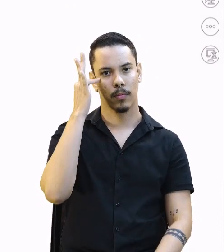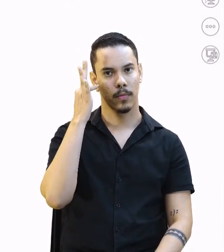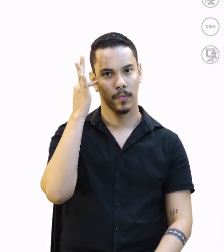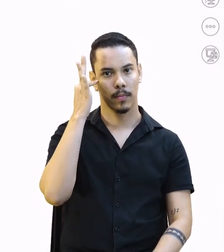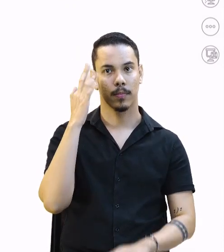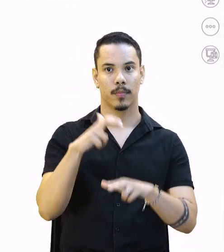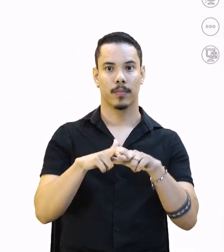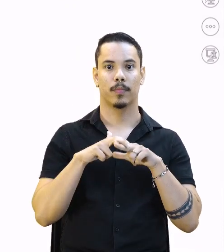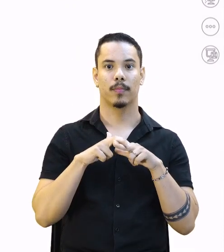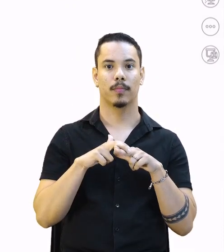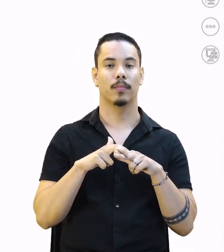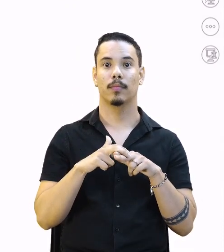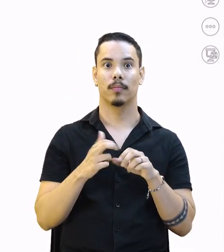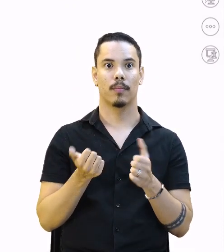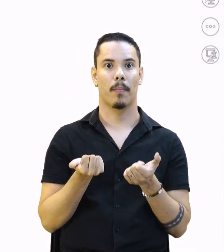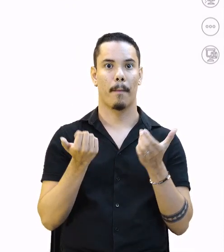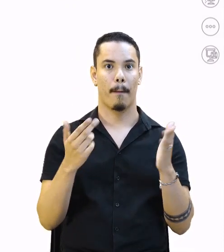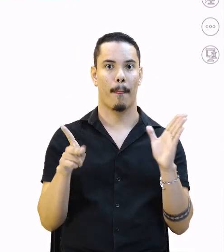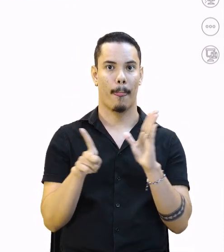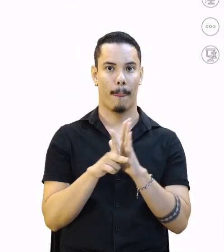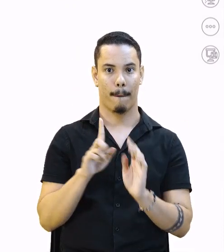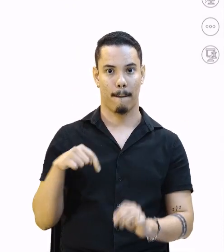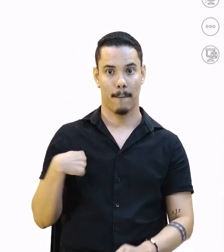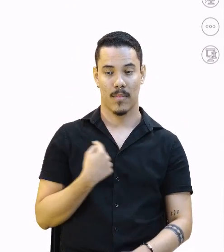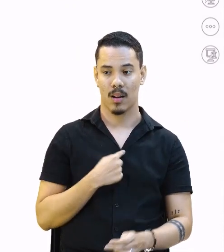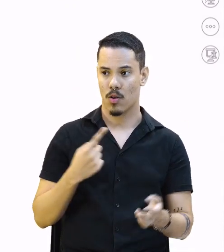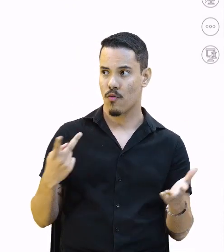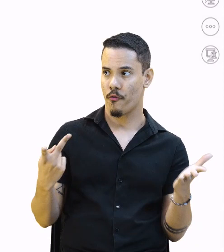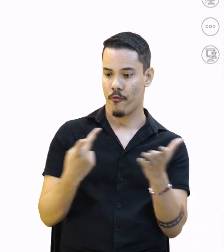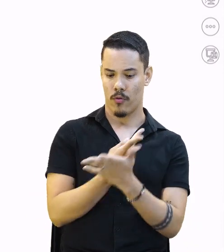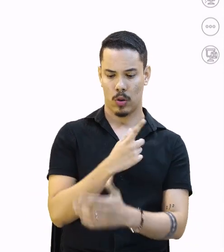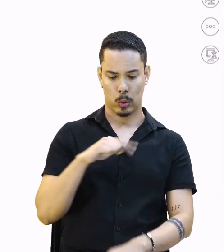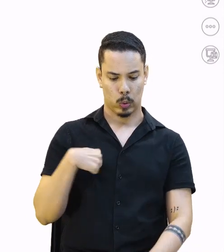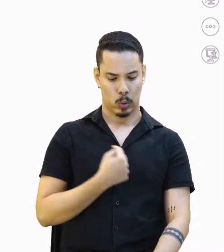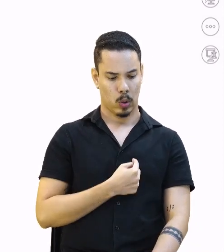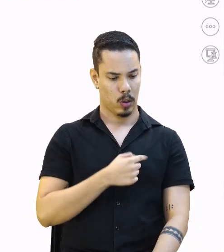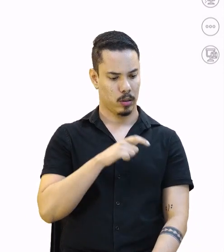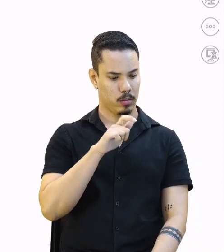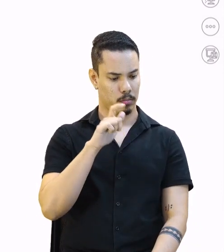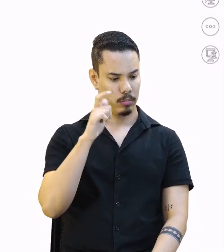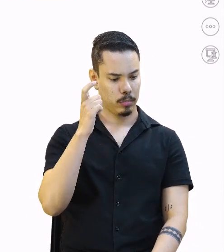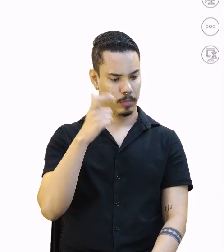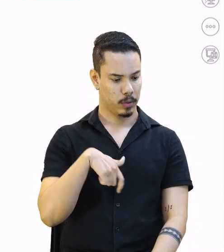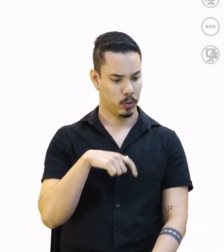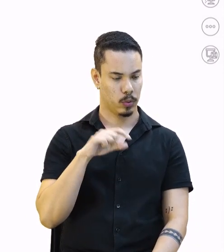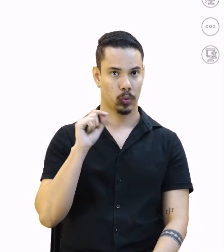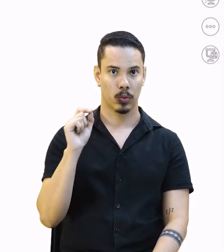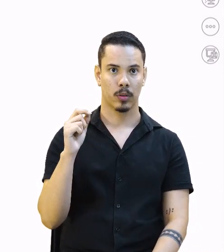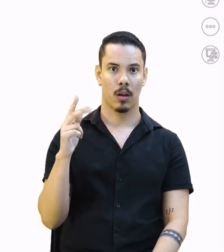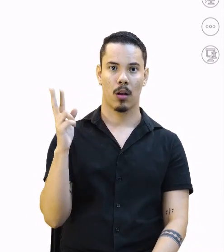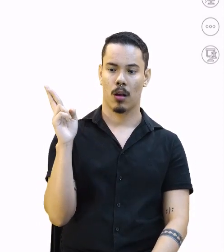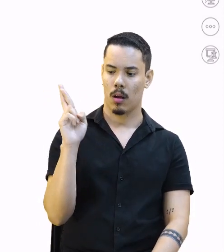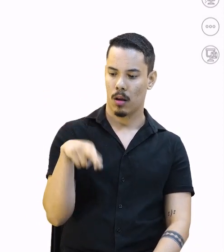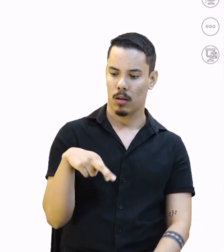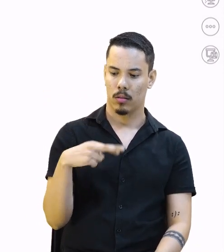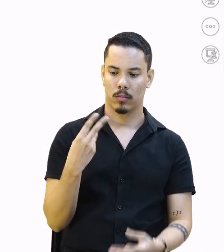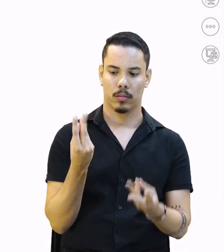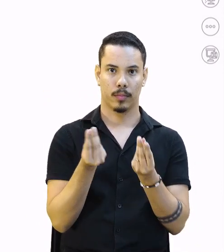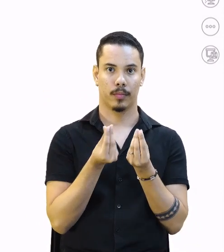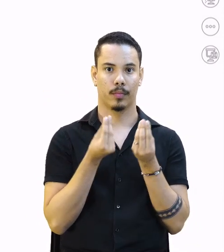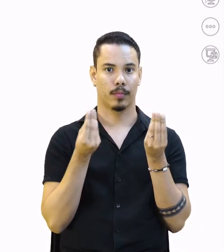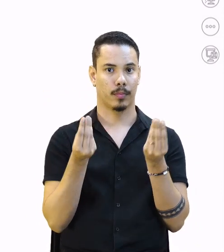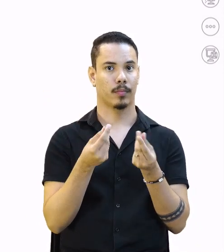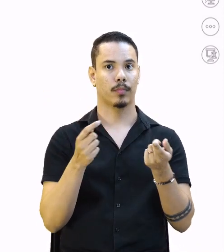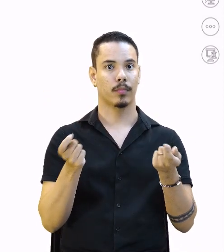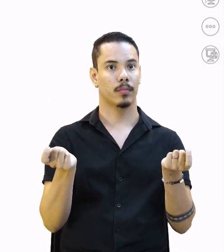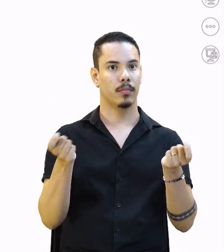disposição para o filosofar decorre do fato de sermos pessoas o quê? Racionais e sensíveis, capazes